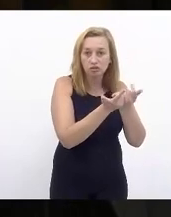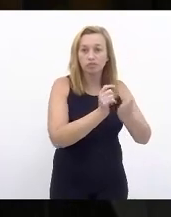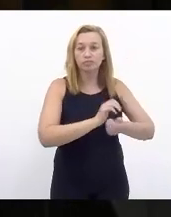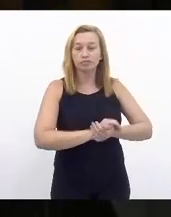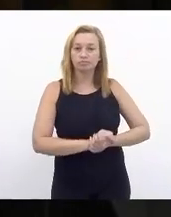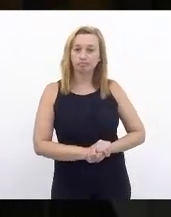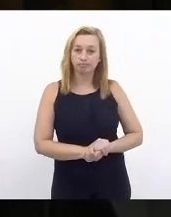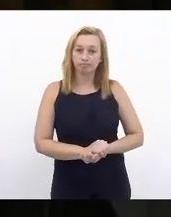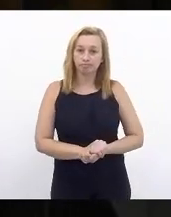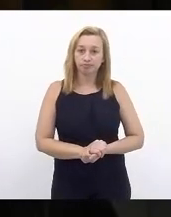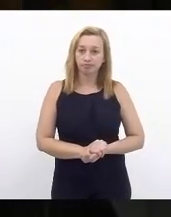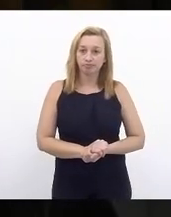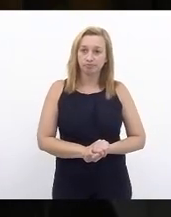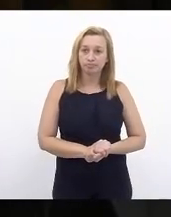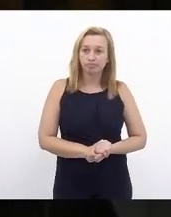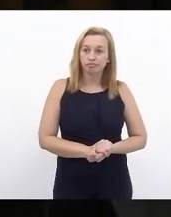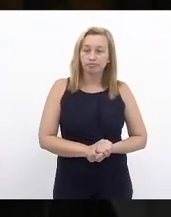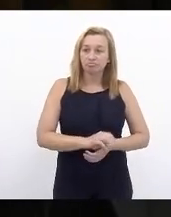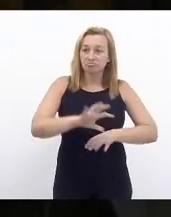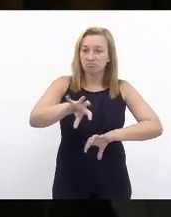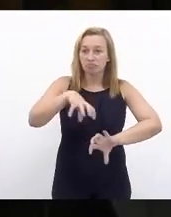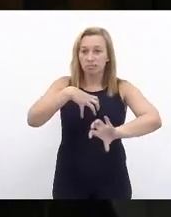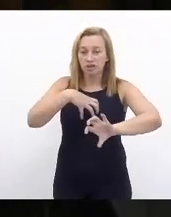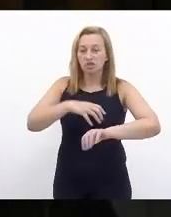Alerj. Empatia,